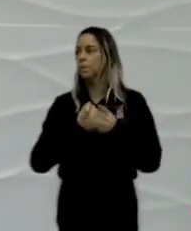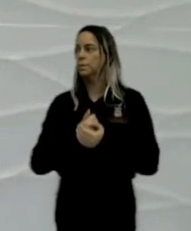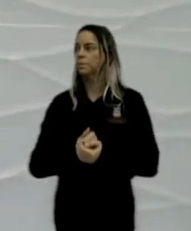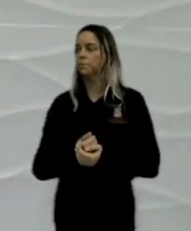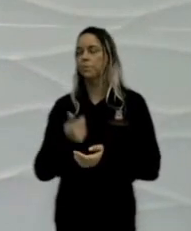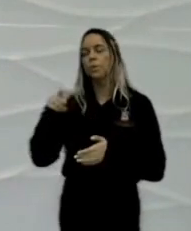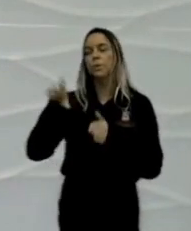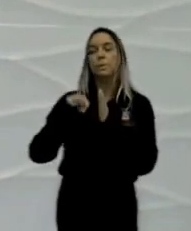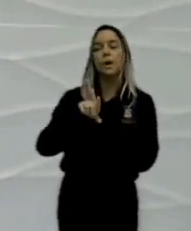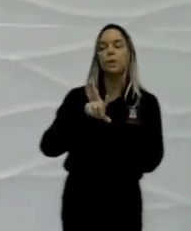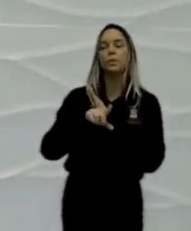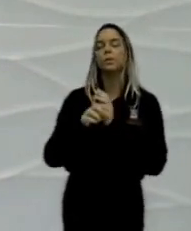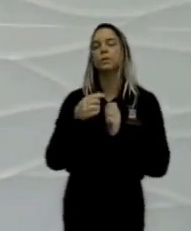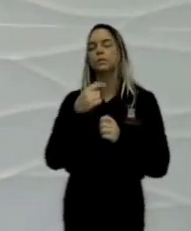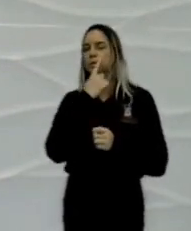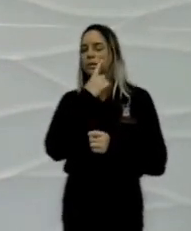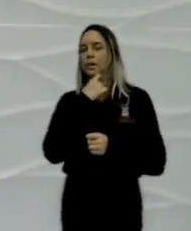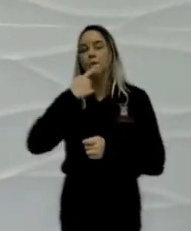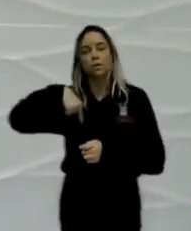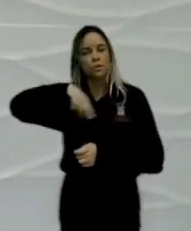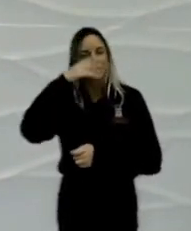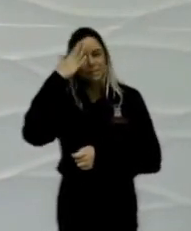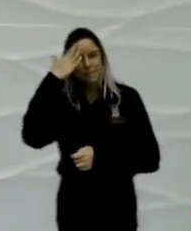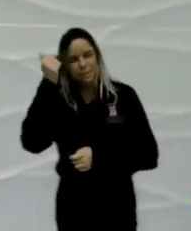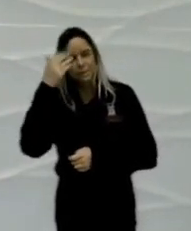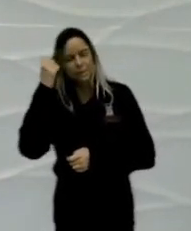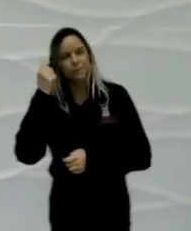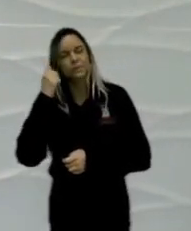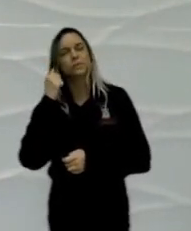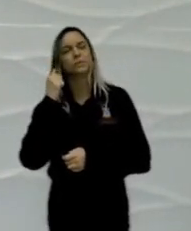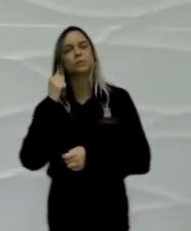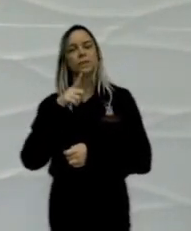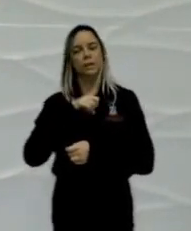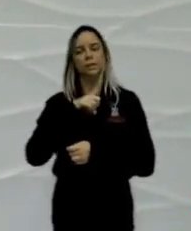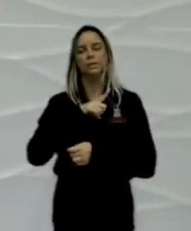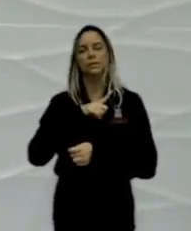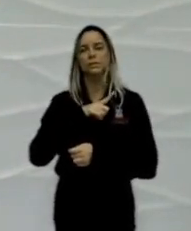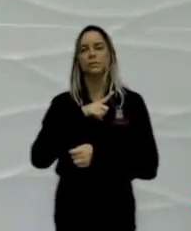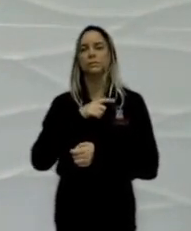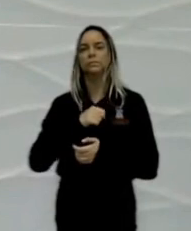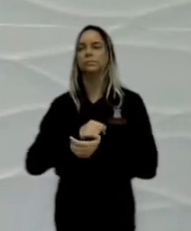outra pergunta é o seguinte: nós sabemos que tem muitos